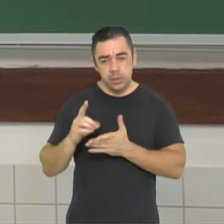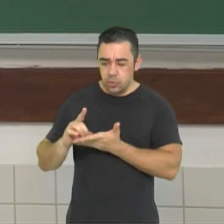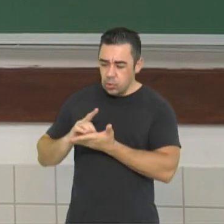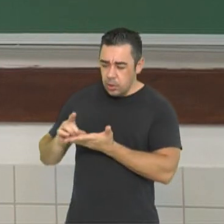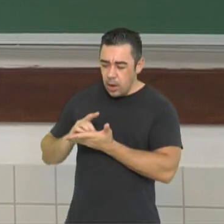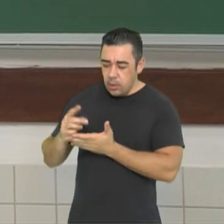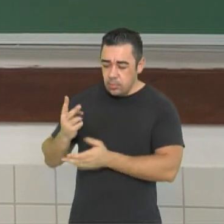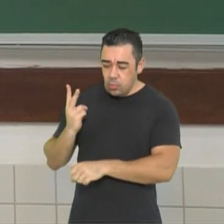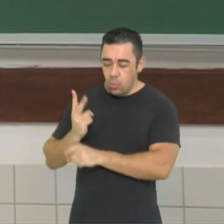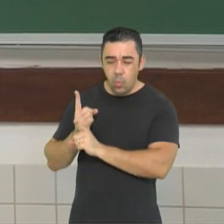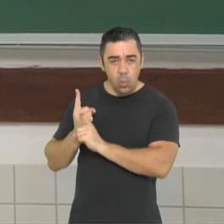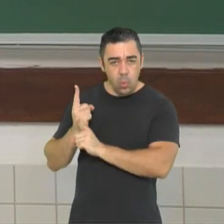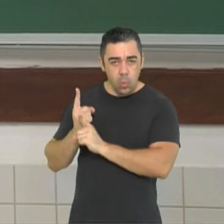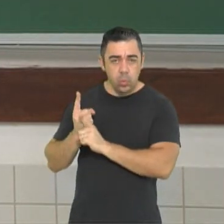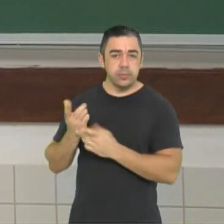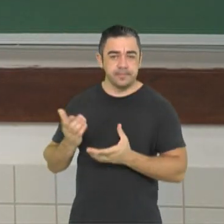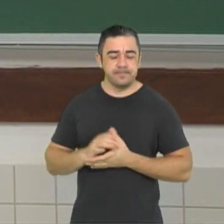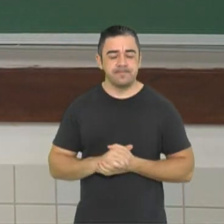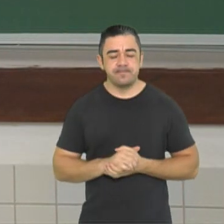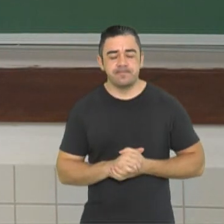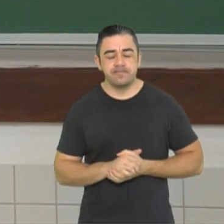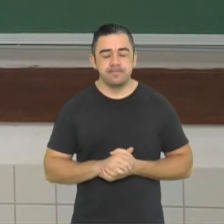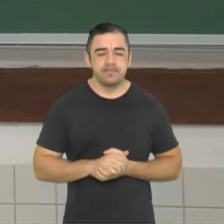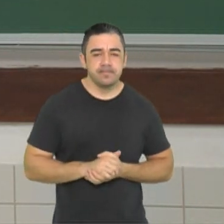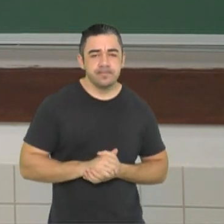são os sinônimos. Continuando,